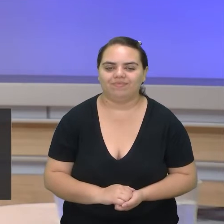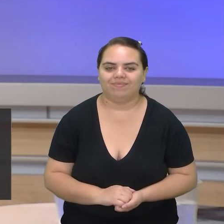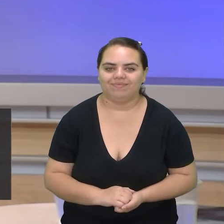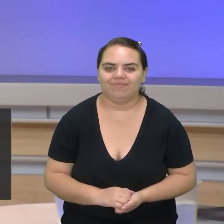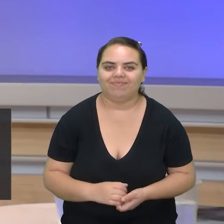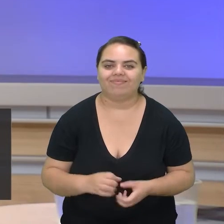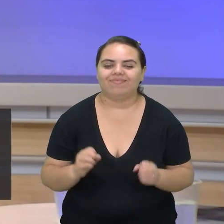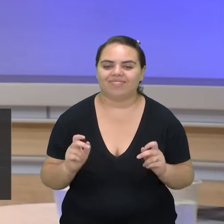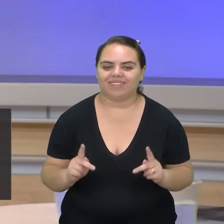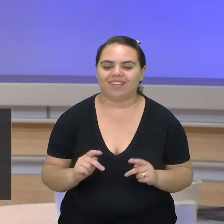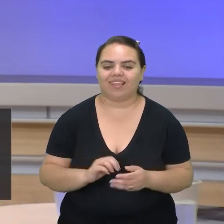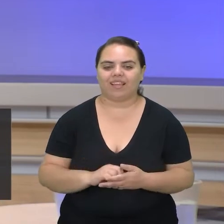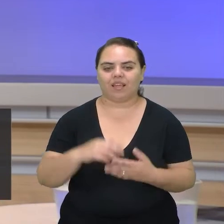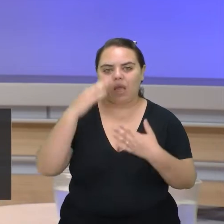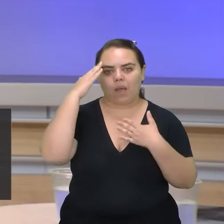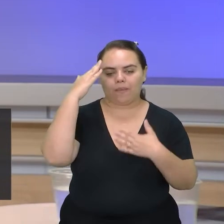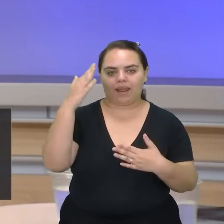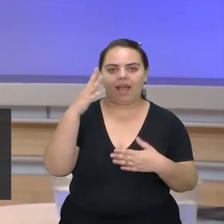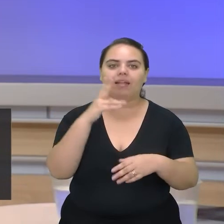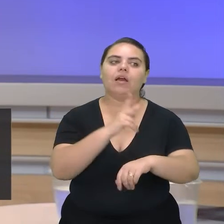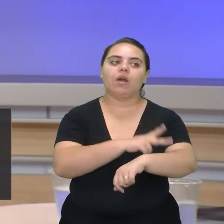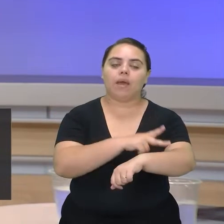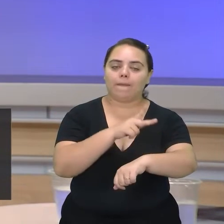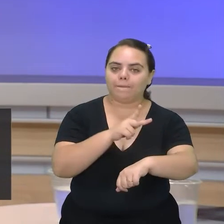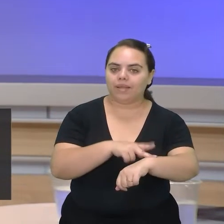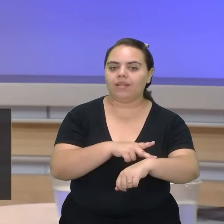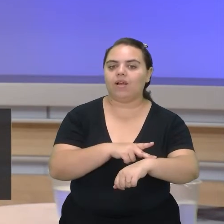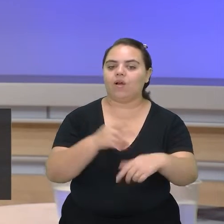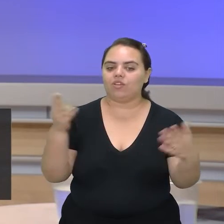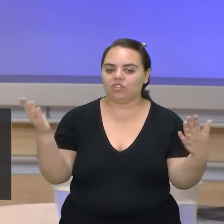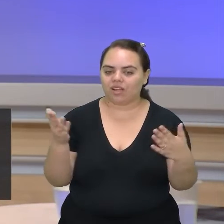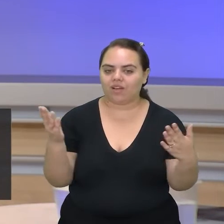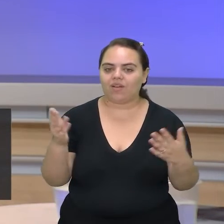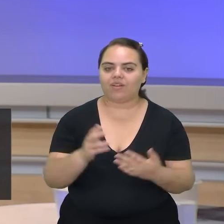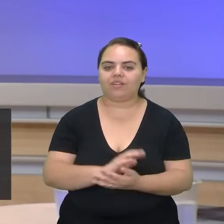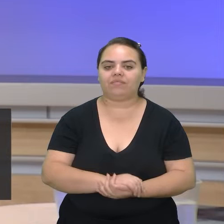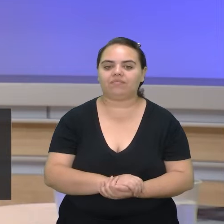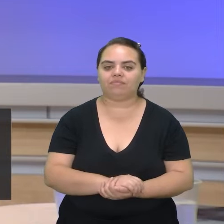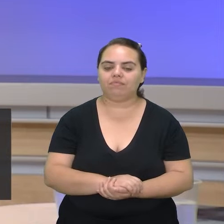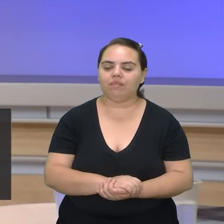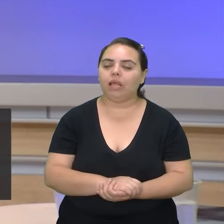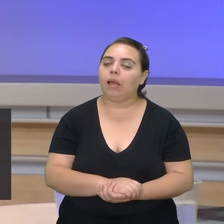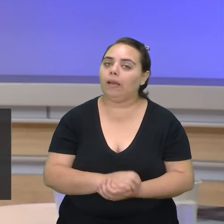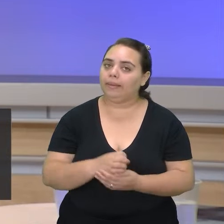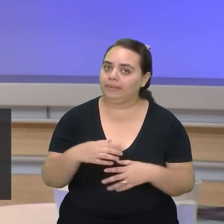Obrigada. Sobre a parte pedagógica, né, Terezinha? Bom, então,